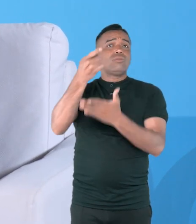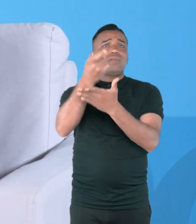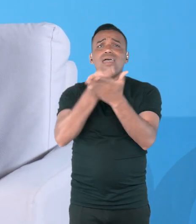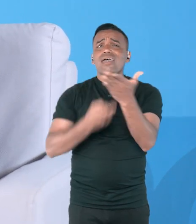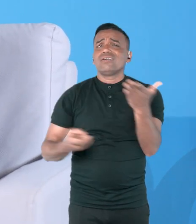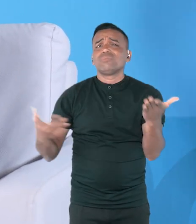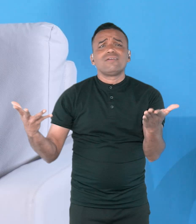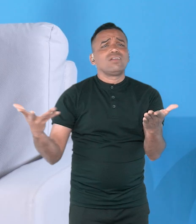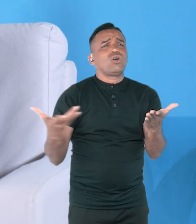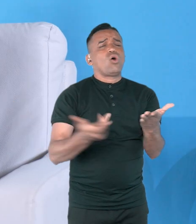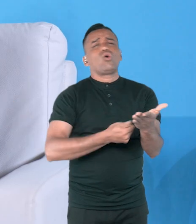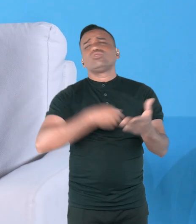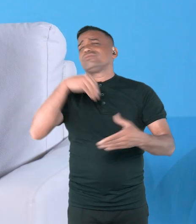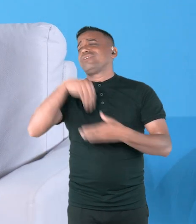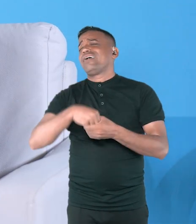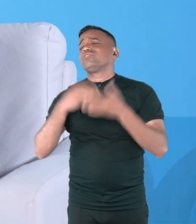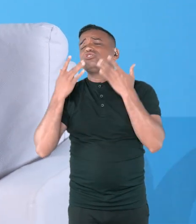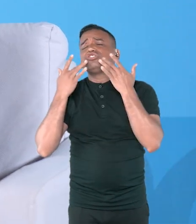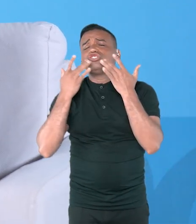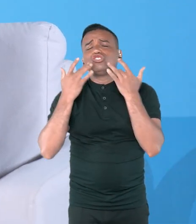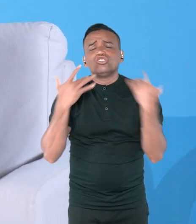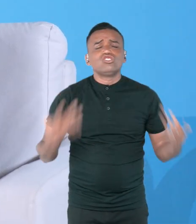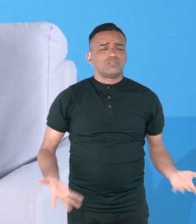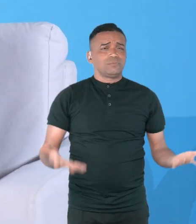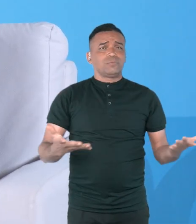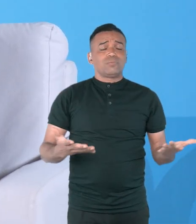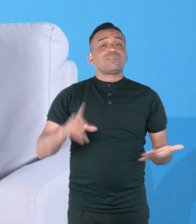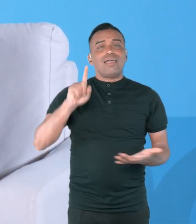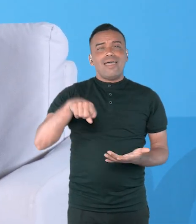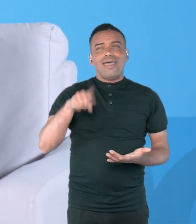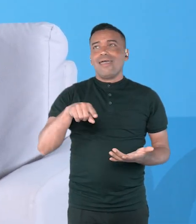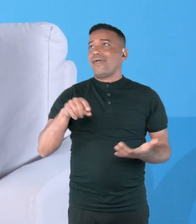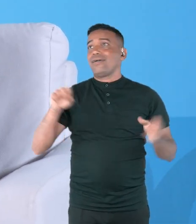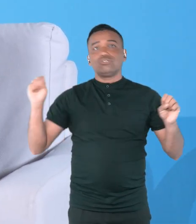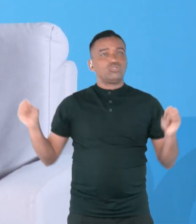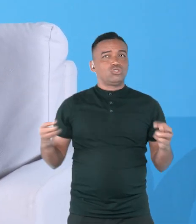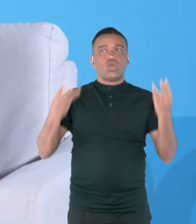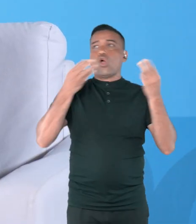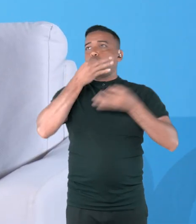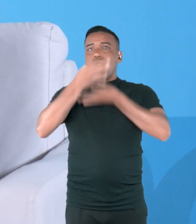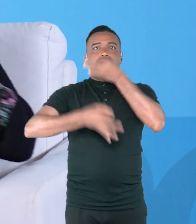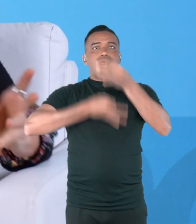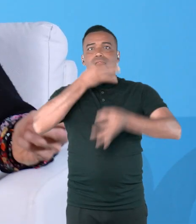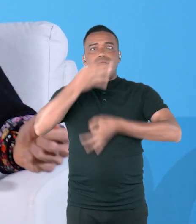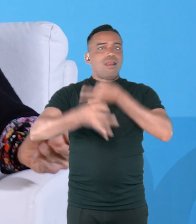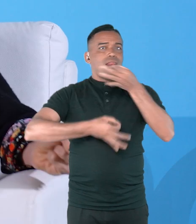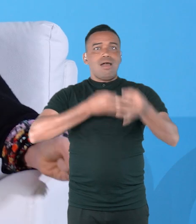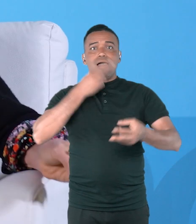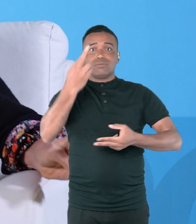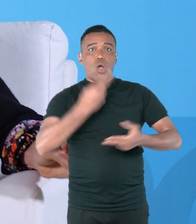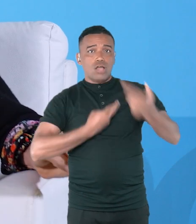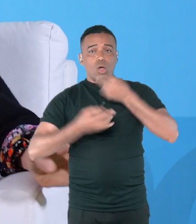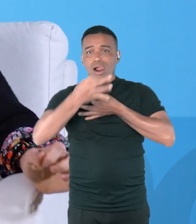das obras-primas da dramaturgia, porque é uma peça que é o show do argumento e